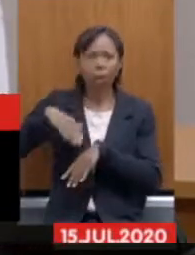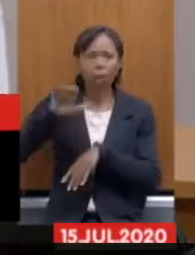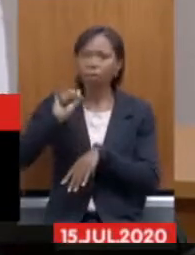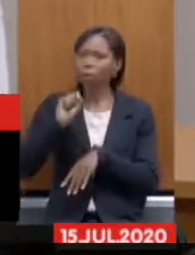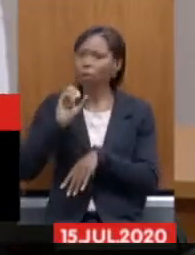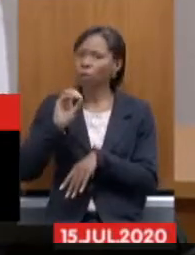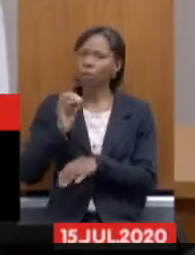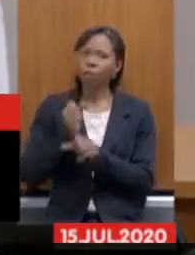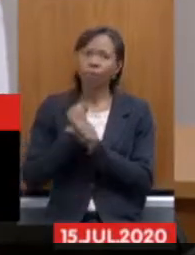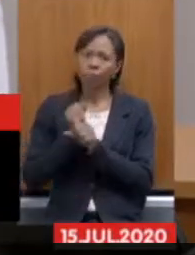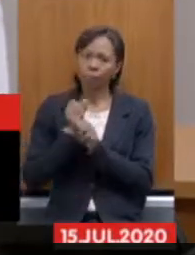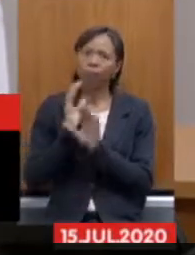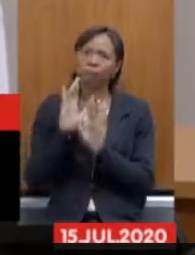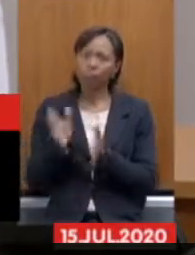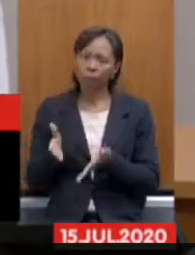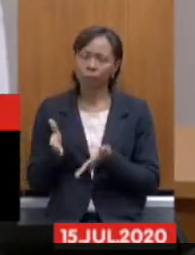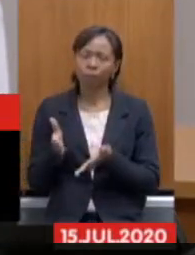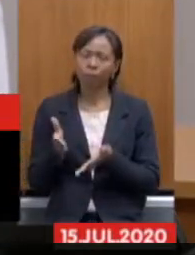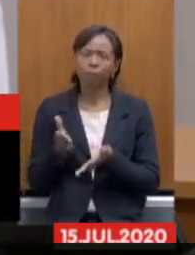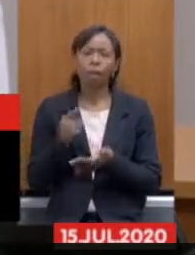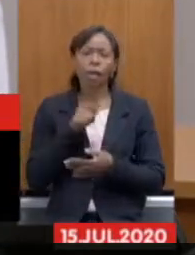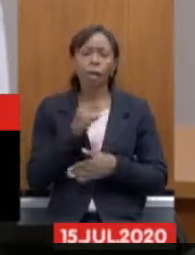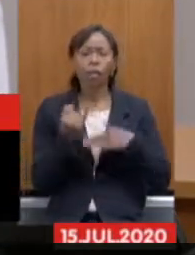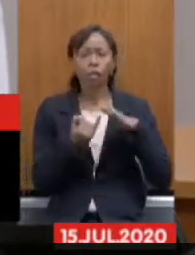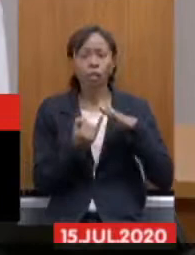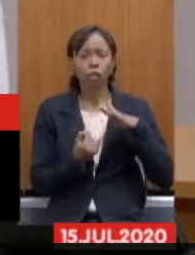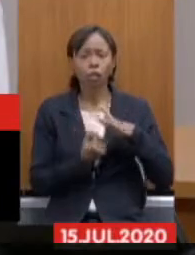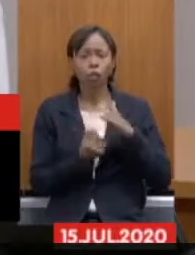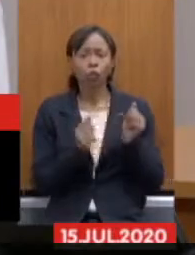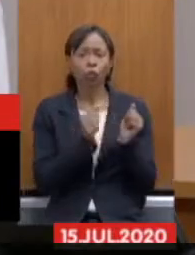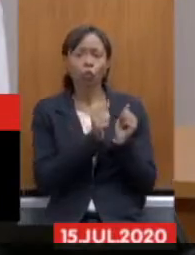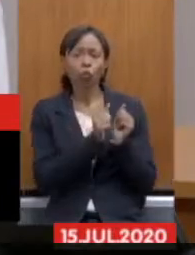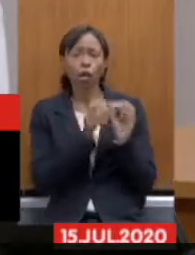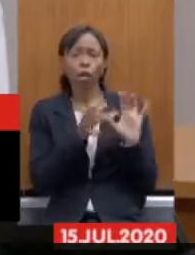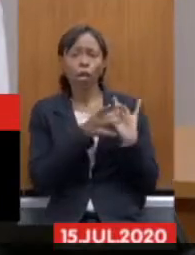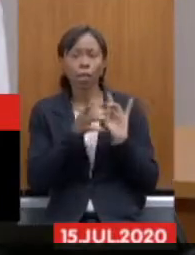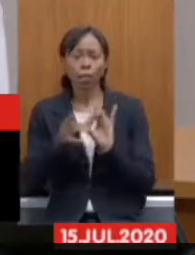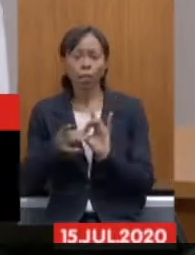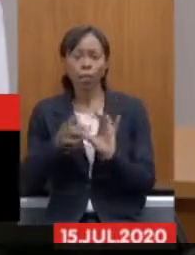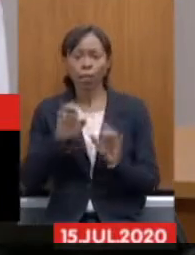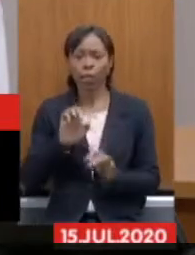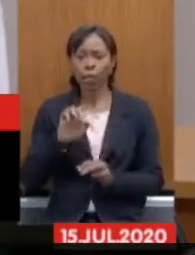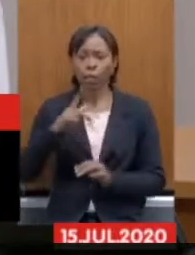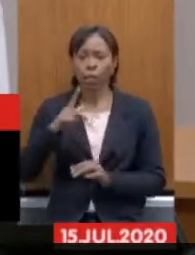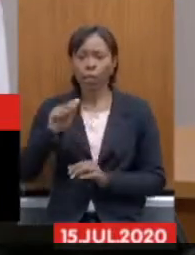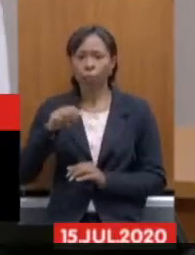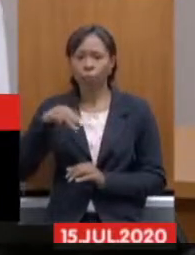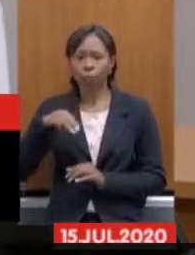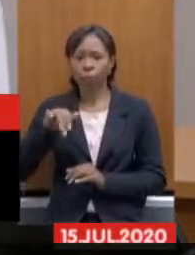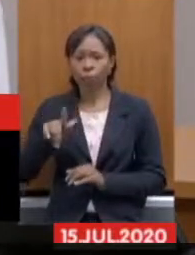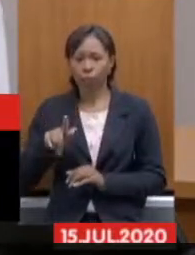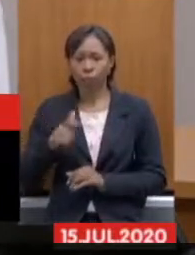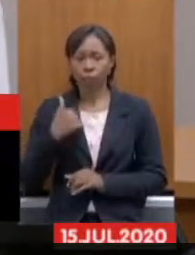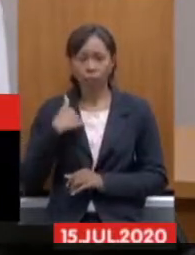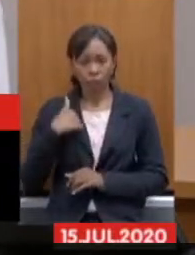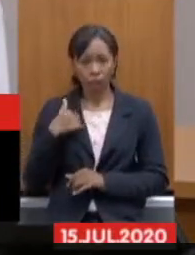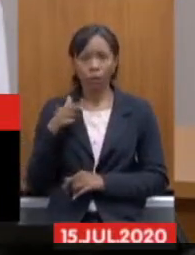anos quer ligada aí para mim que eu represento a